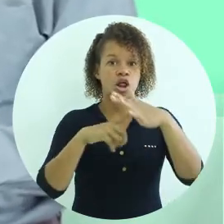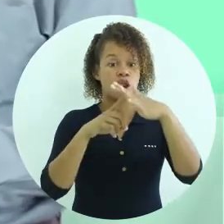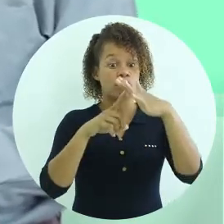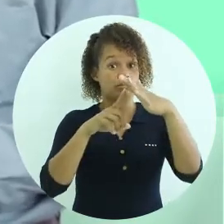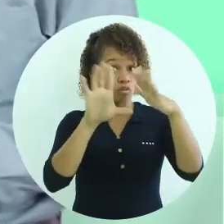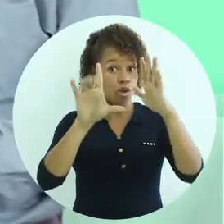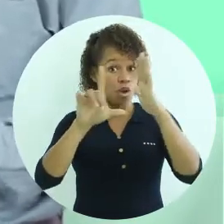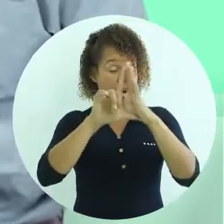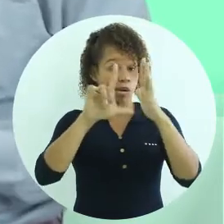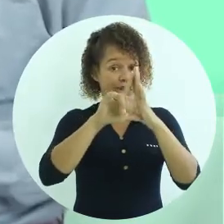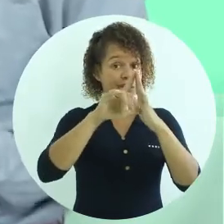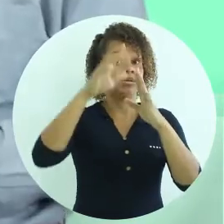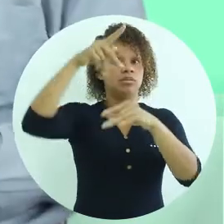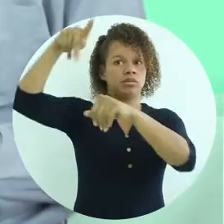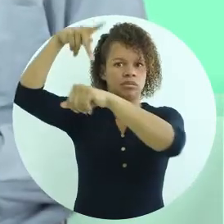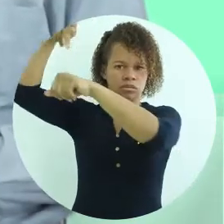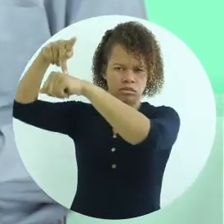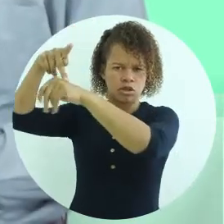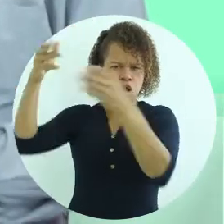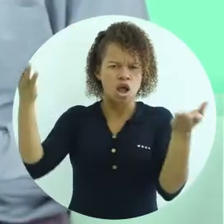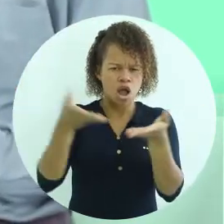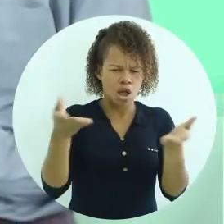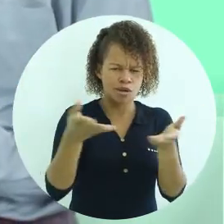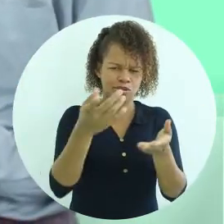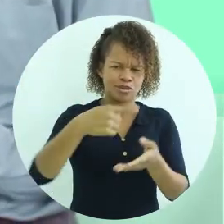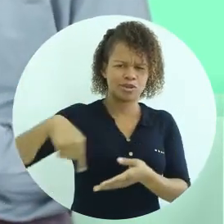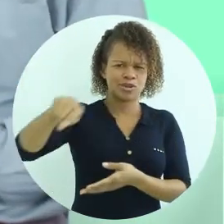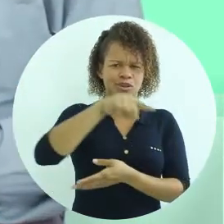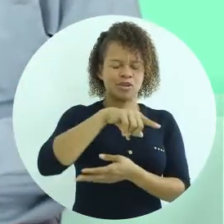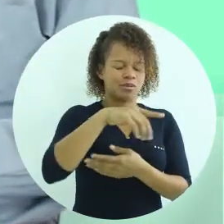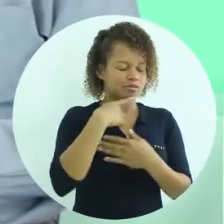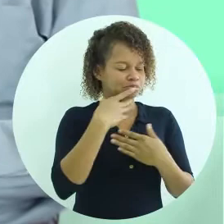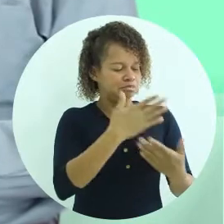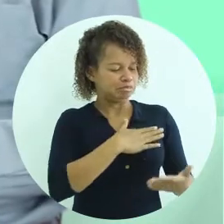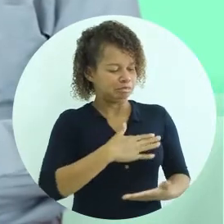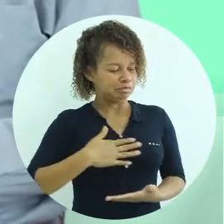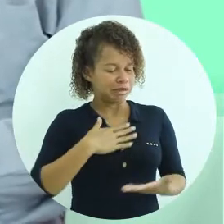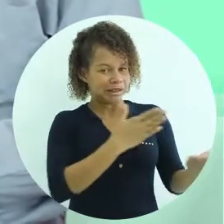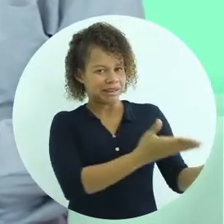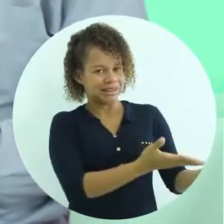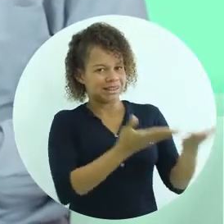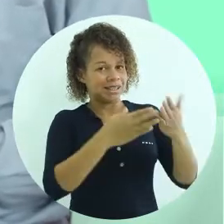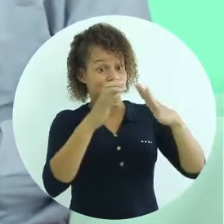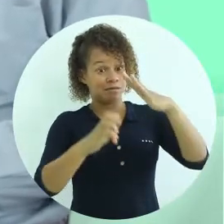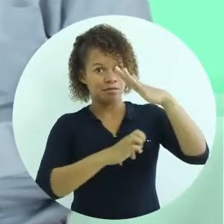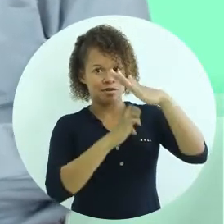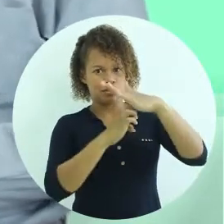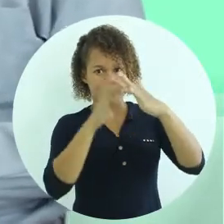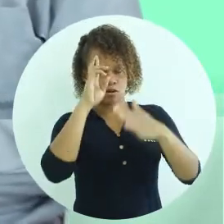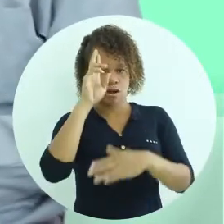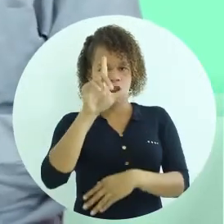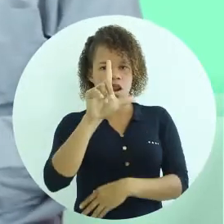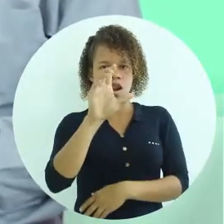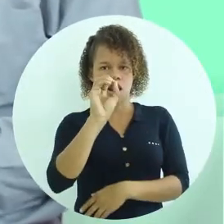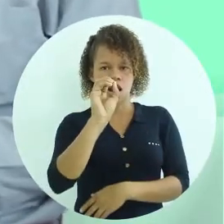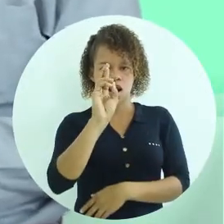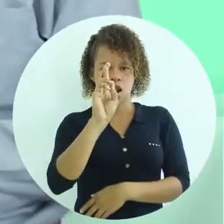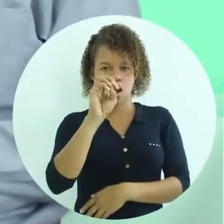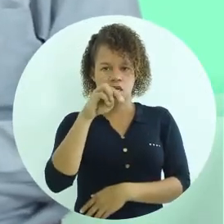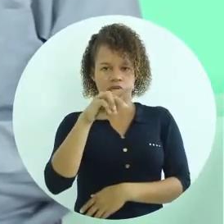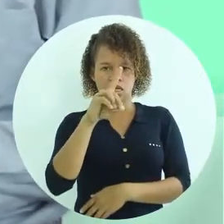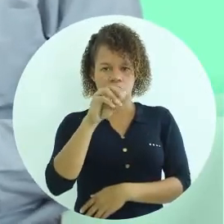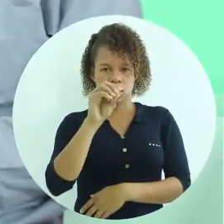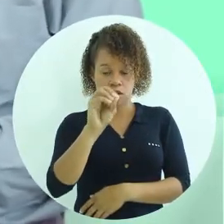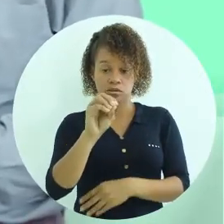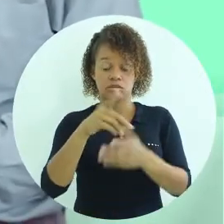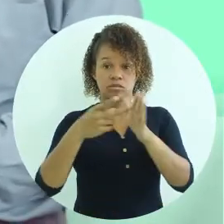logística internacional. E hoje a gente está com o privilégio aqui de receber o empresário Leonardo Mohandas, que